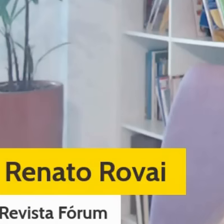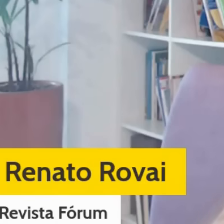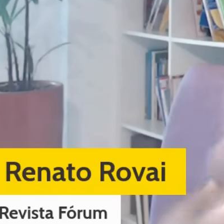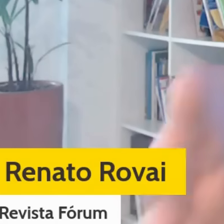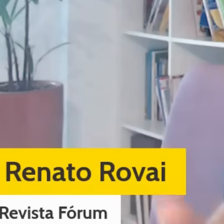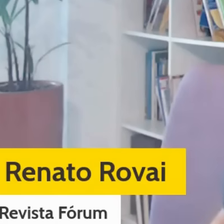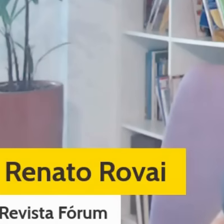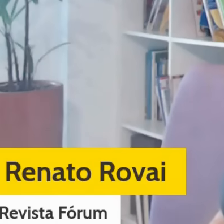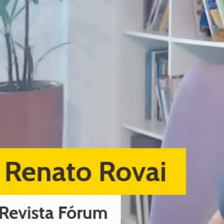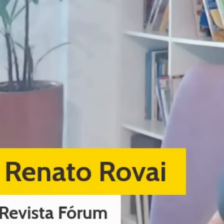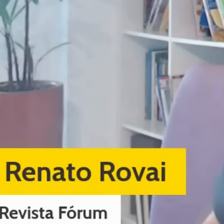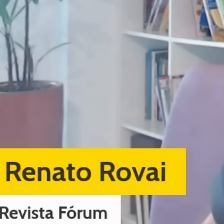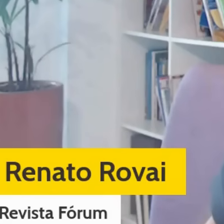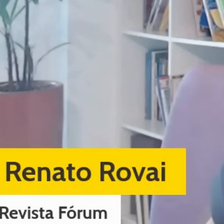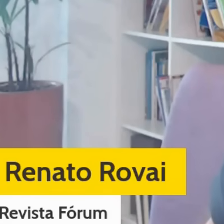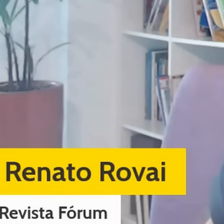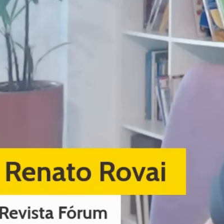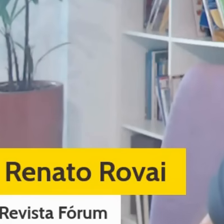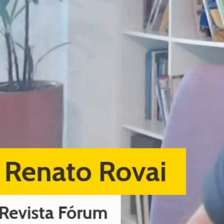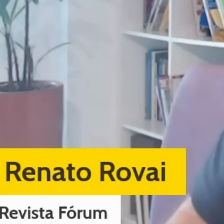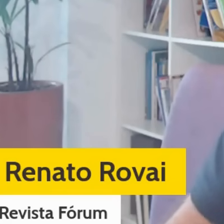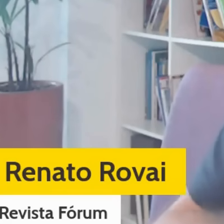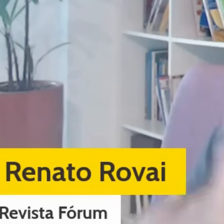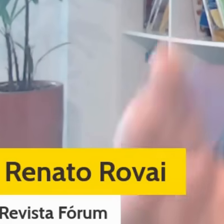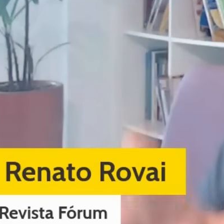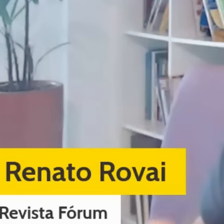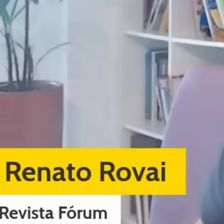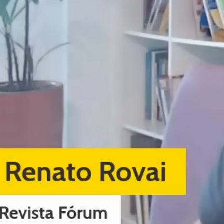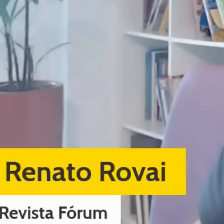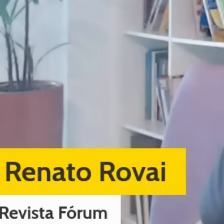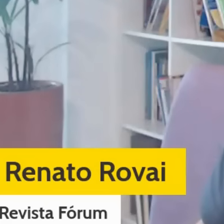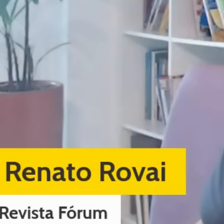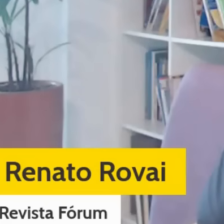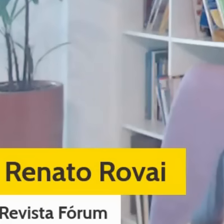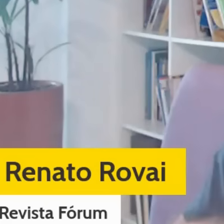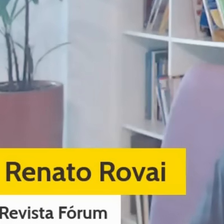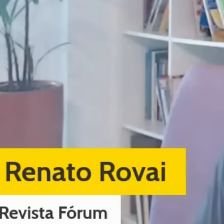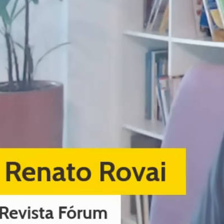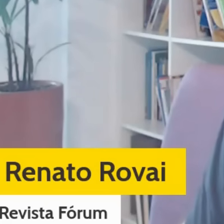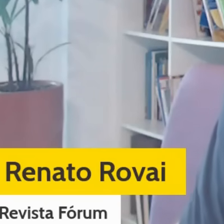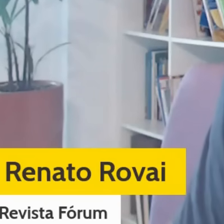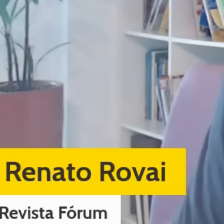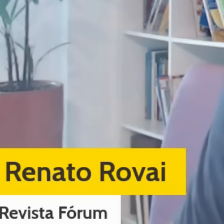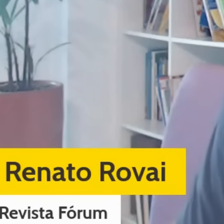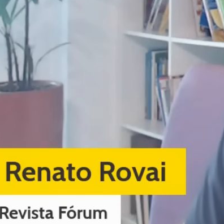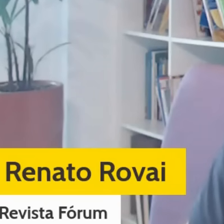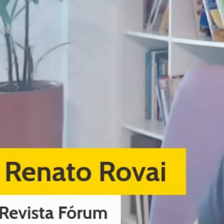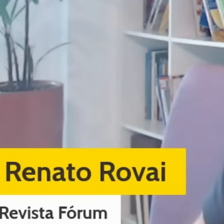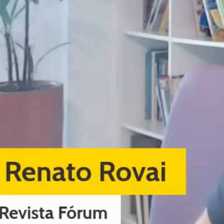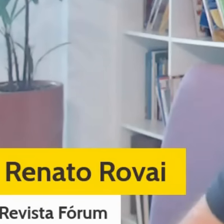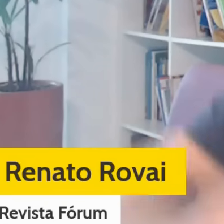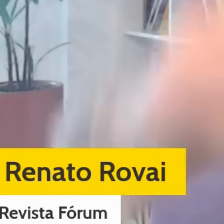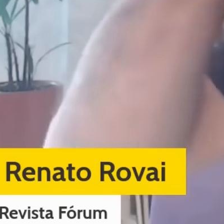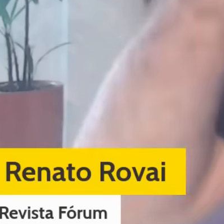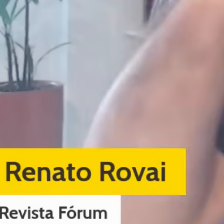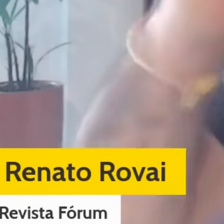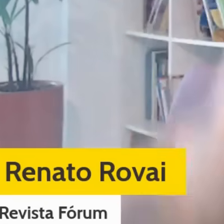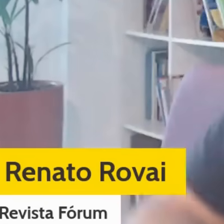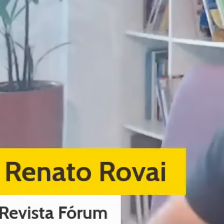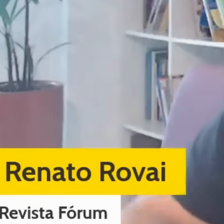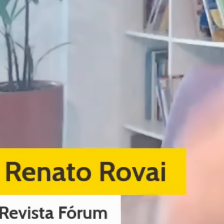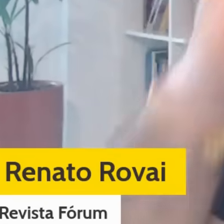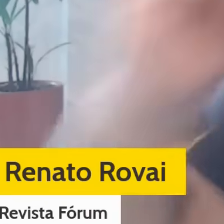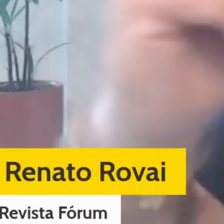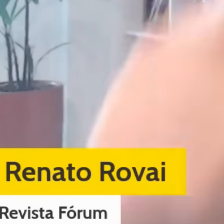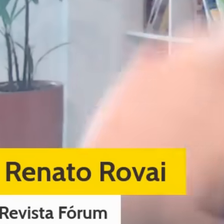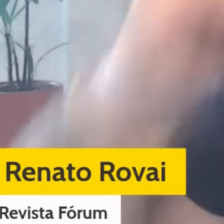8 de janeiro, com uma tentativa de golpe com aqueles terroristas, e a gente cobriu tudo, olho no olho. E aqui